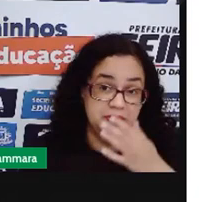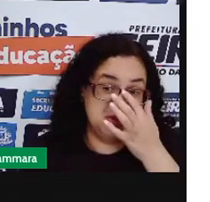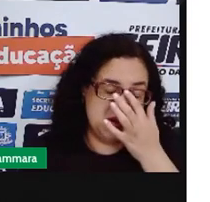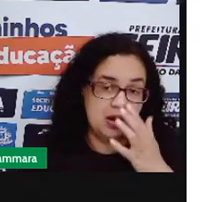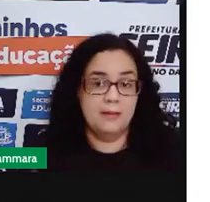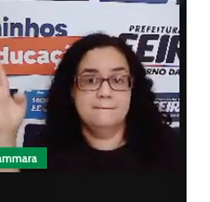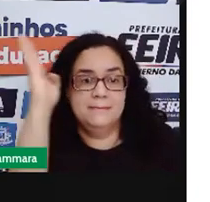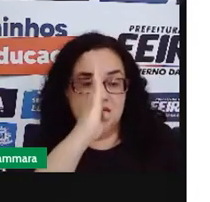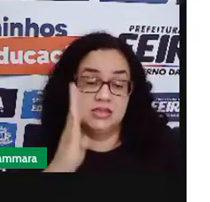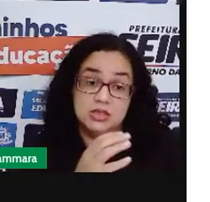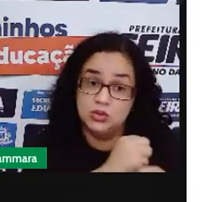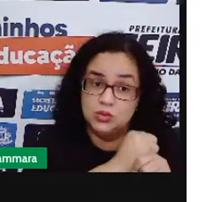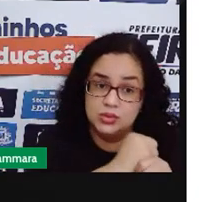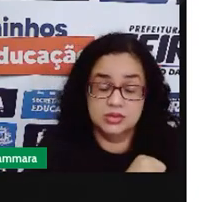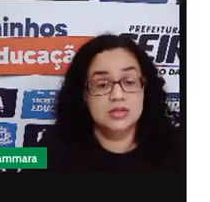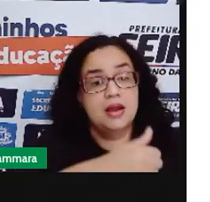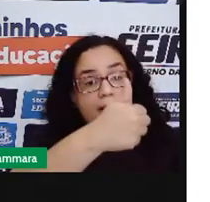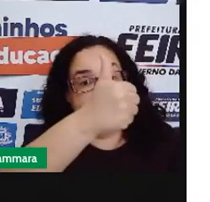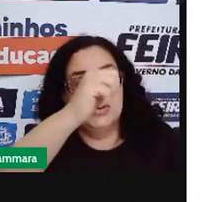Brasil,